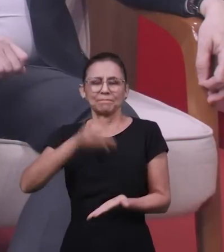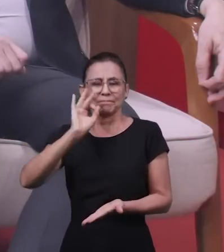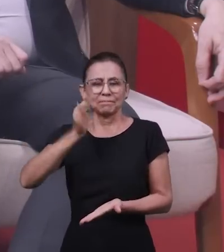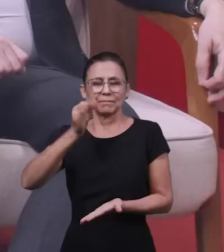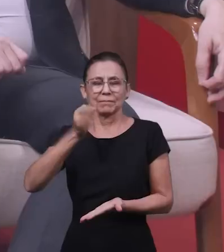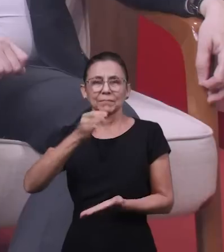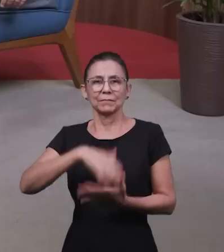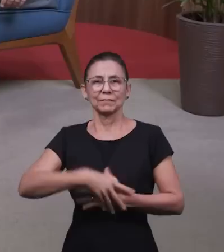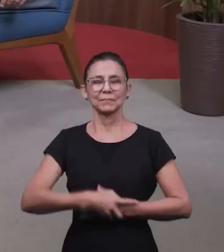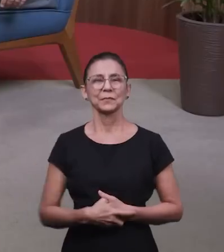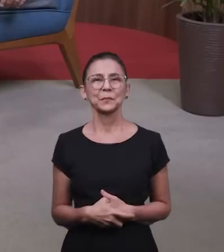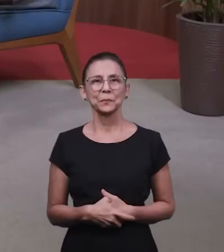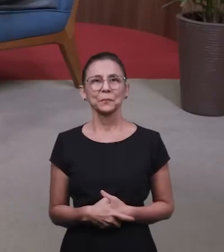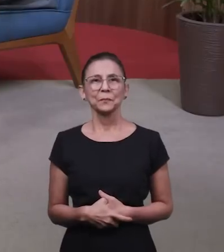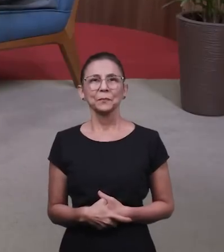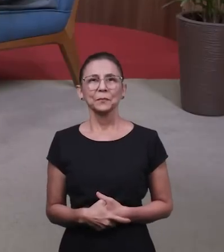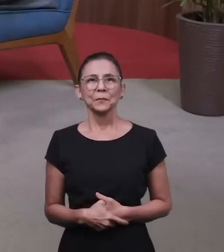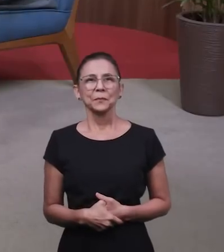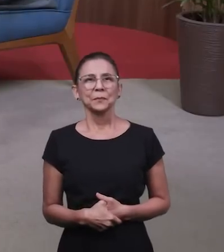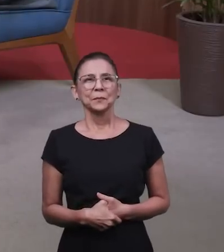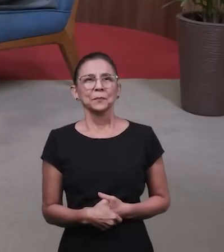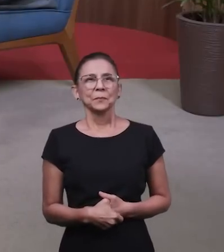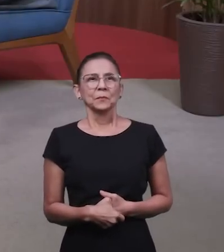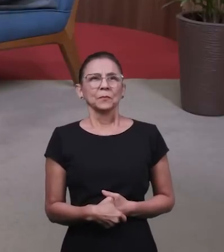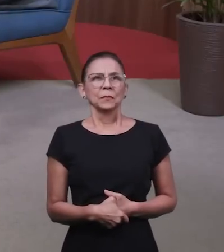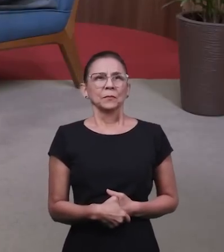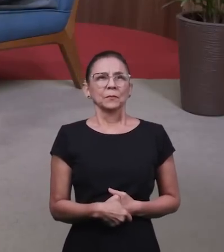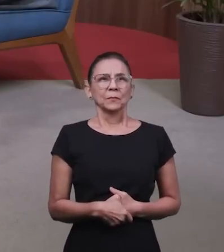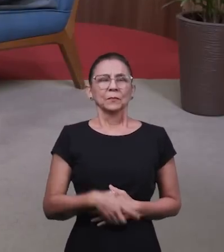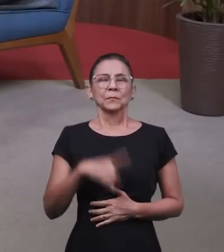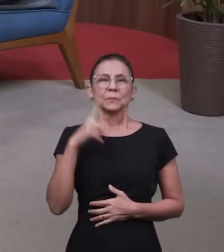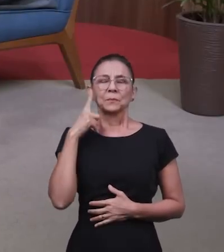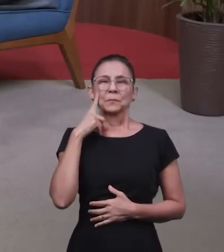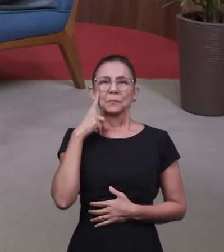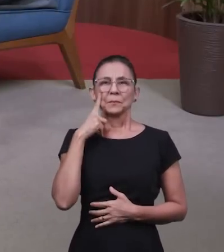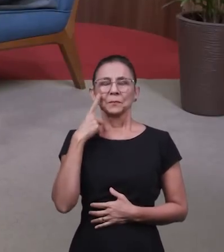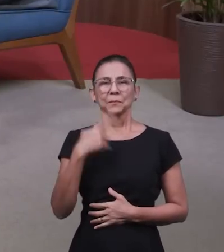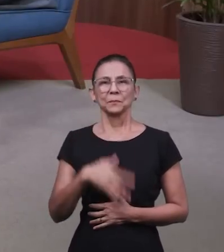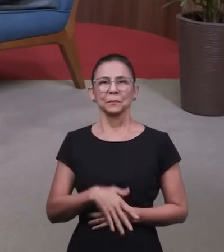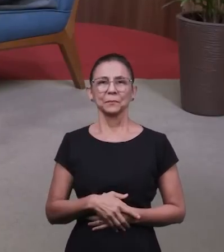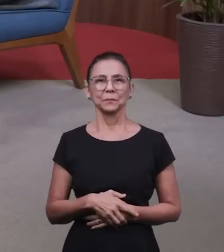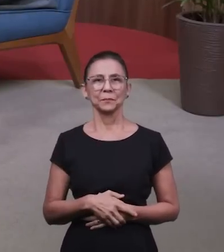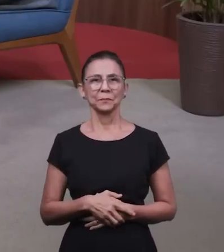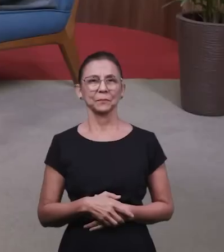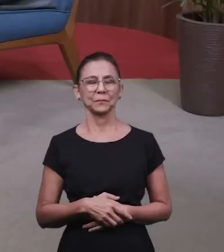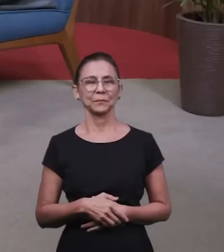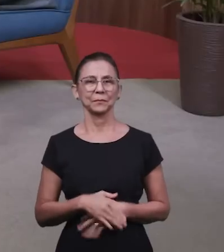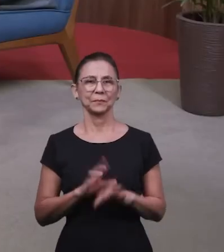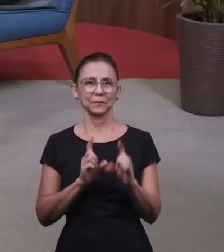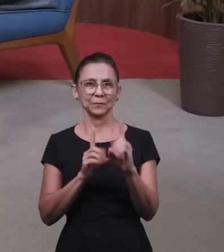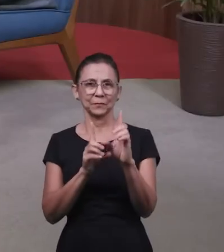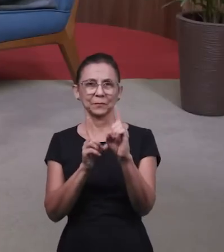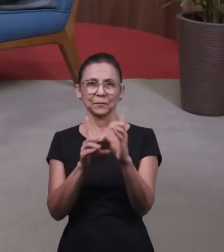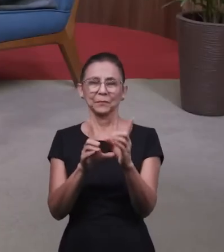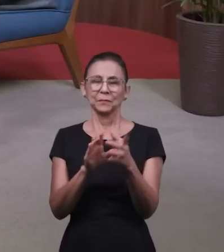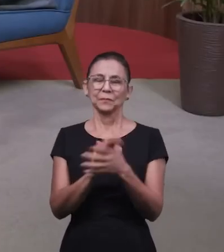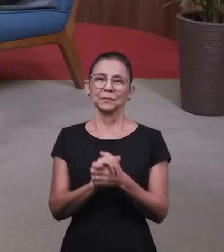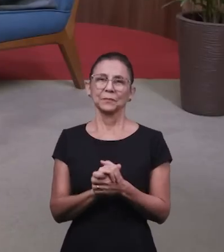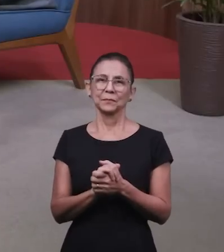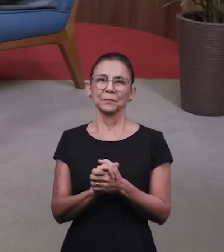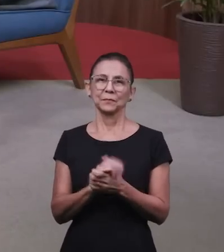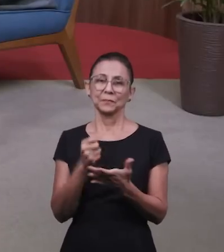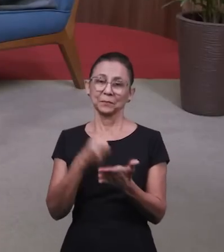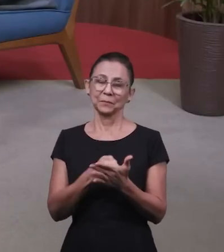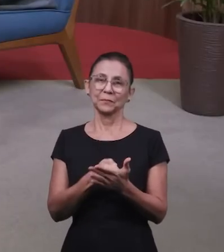da igreja do Senhor. Glória a Jesus. Vamos ver a referência do cumprimento dessa doutrina e também a pessoa que nos assiste ter